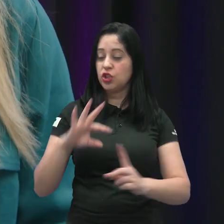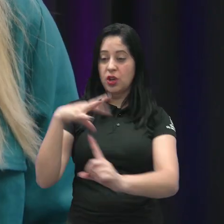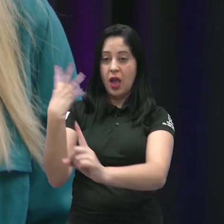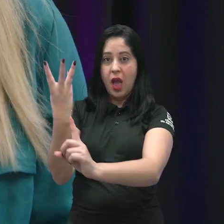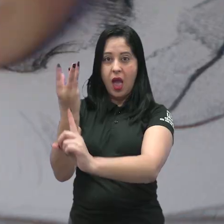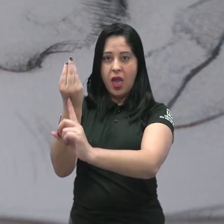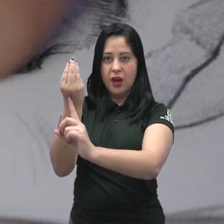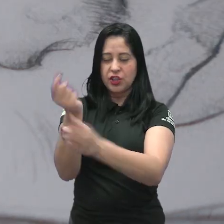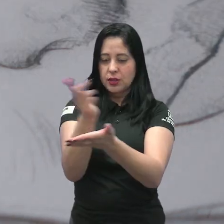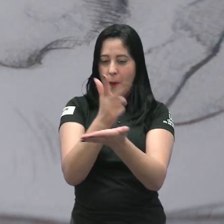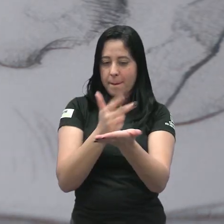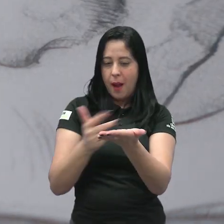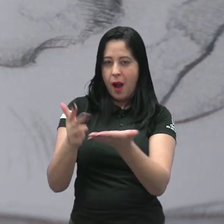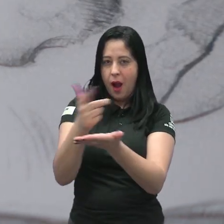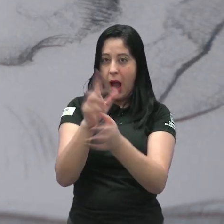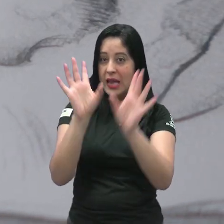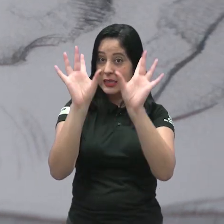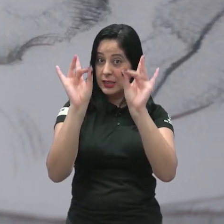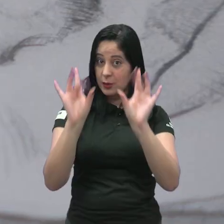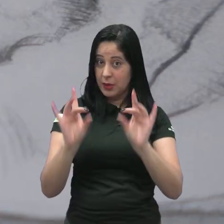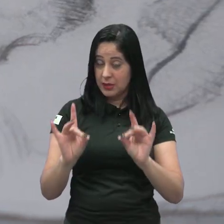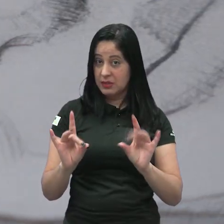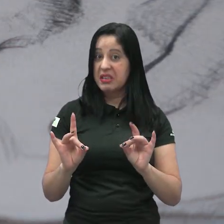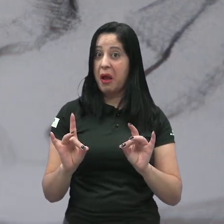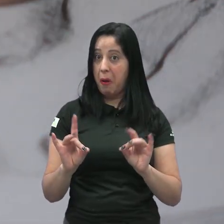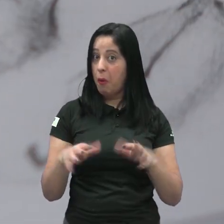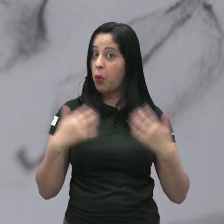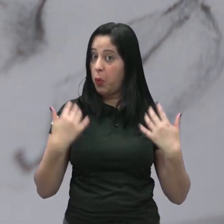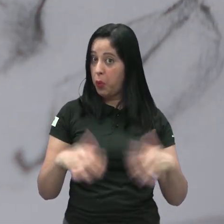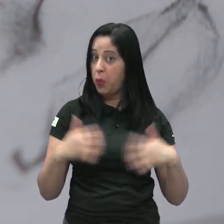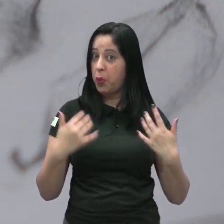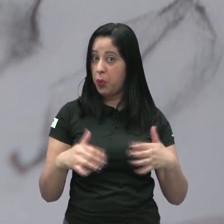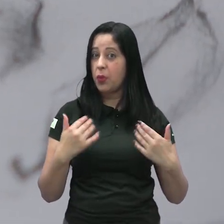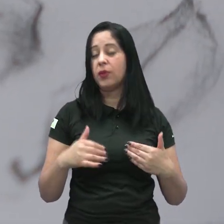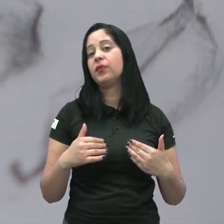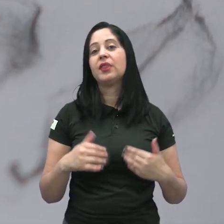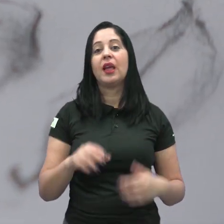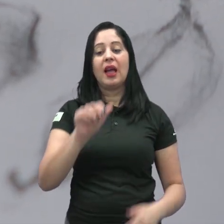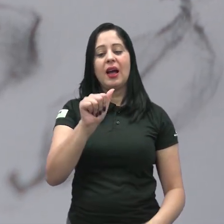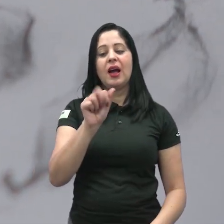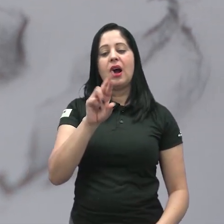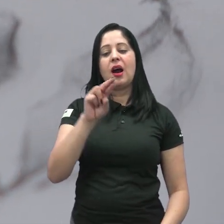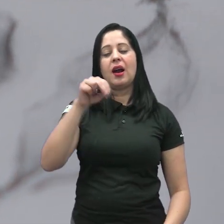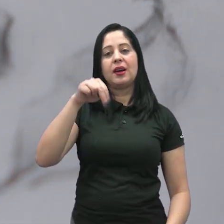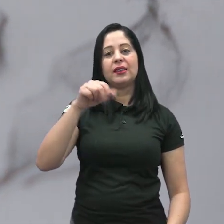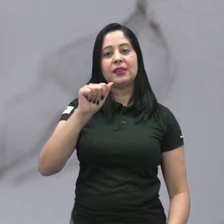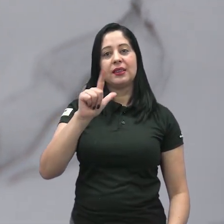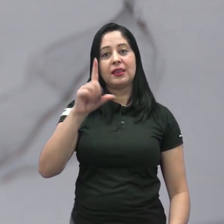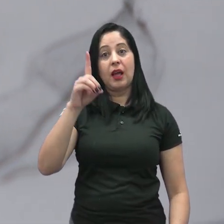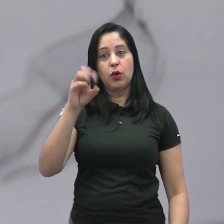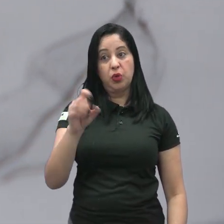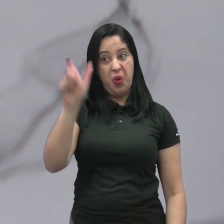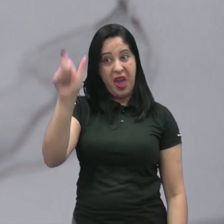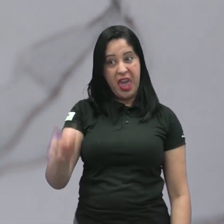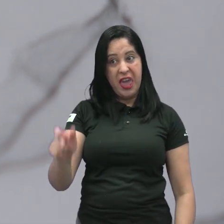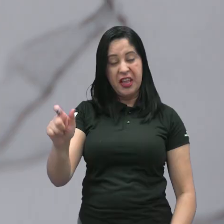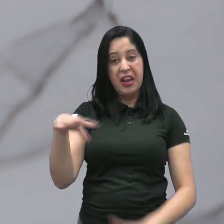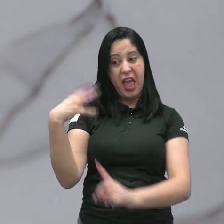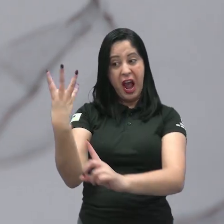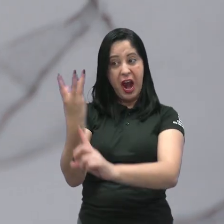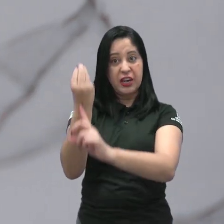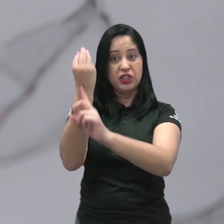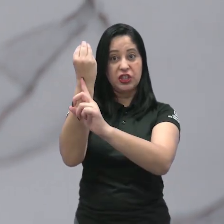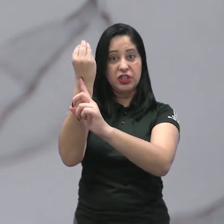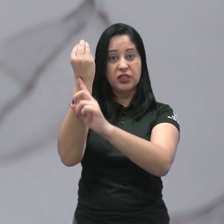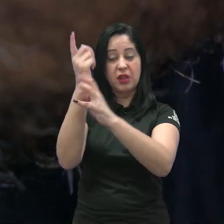um artista que está fazendo algo especial. E é especial mesmo, viu, gente? Arnaldo Sampaio é um artista multifacetado